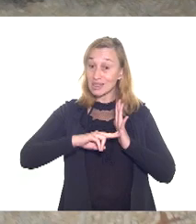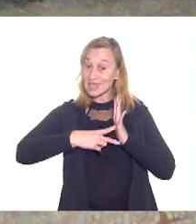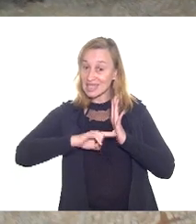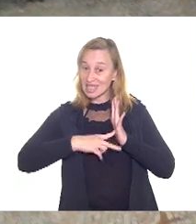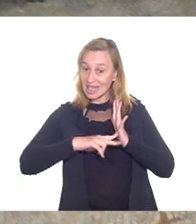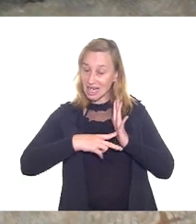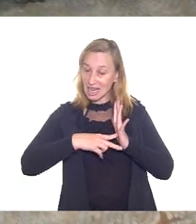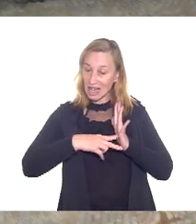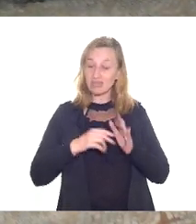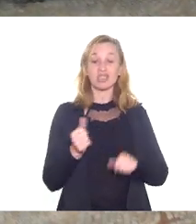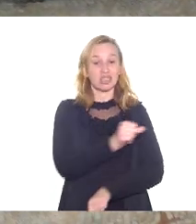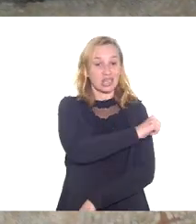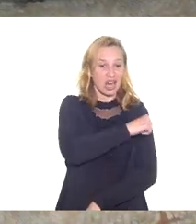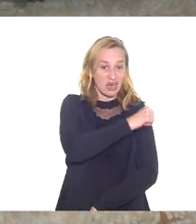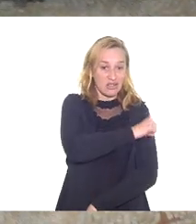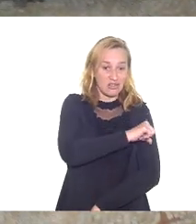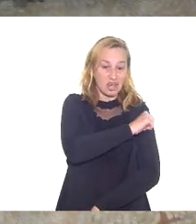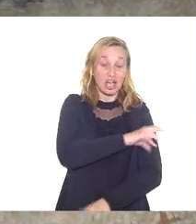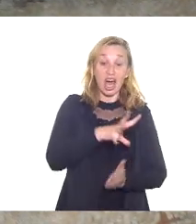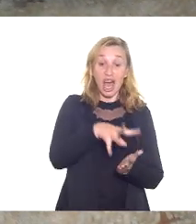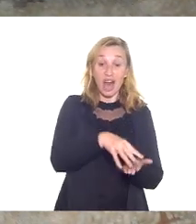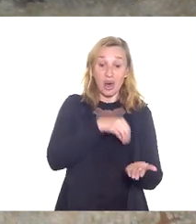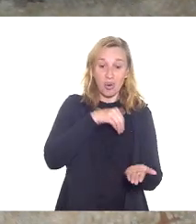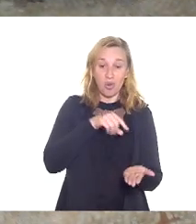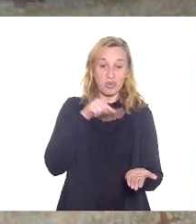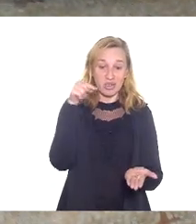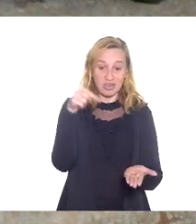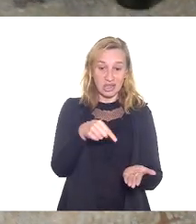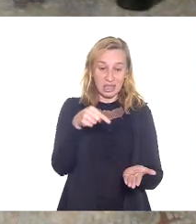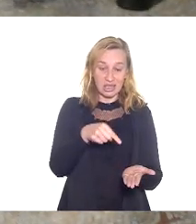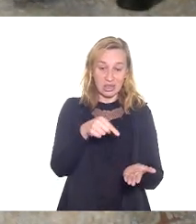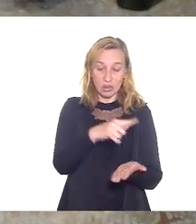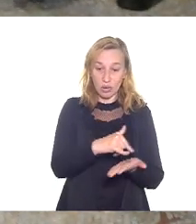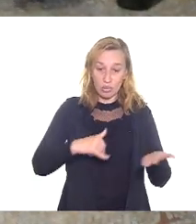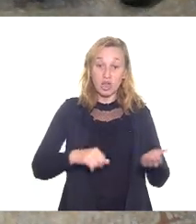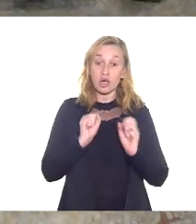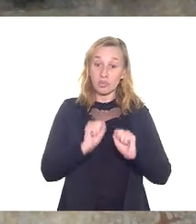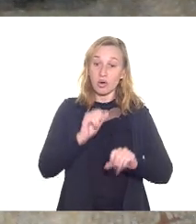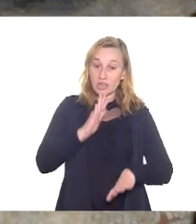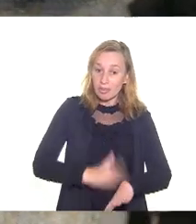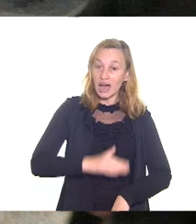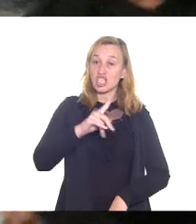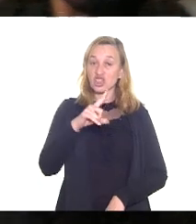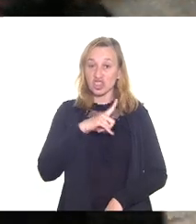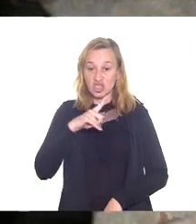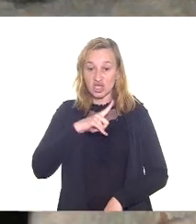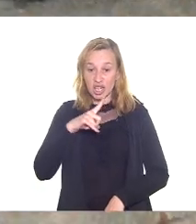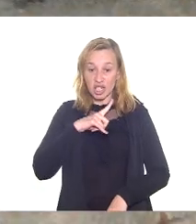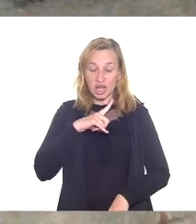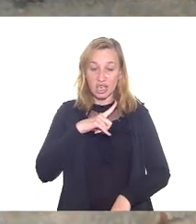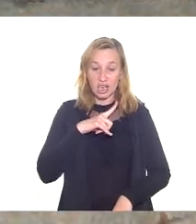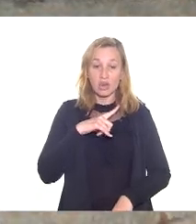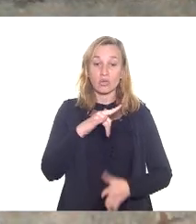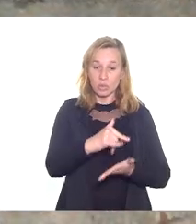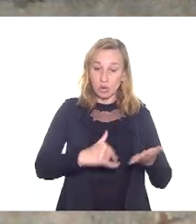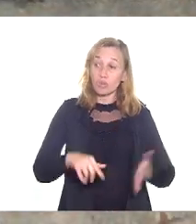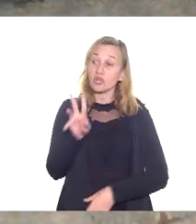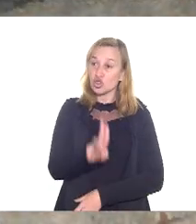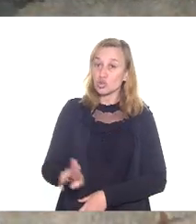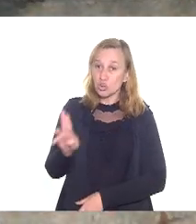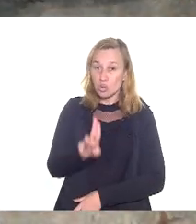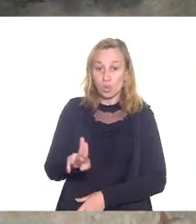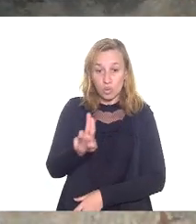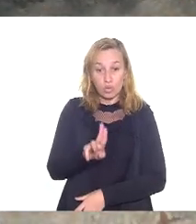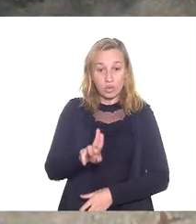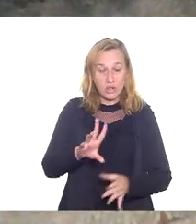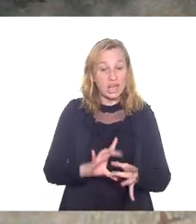da enfermagem, a cópia dessa moção para que eles possam ter mais um instrumento a